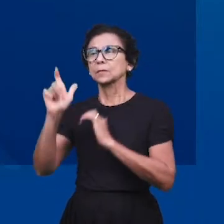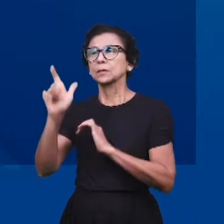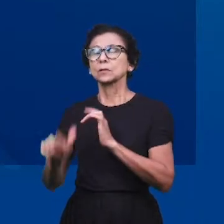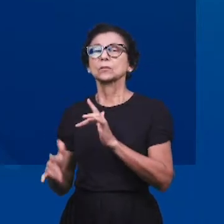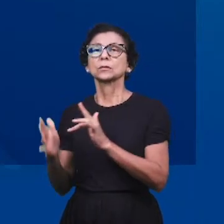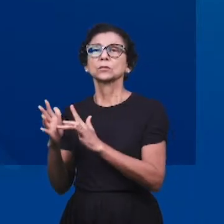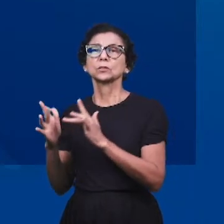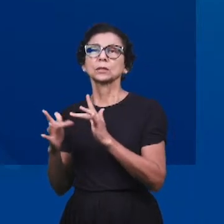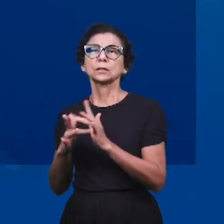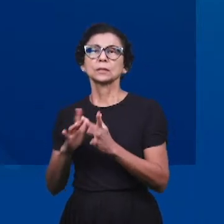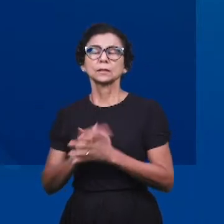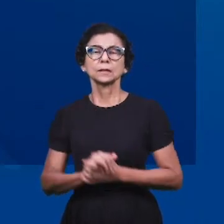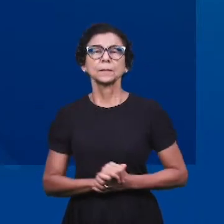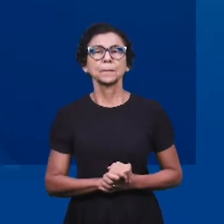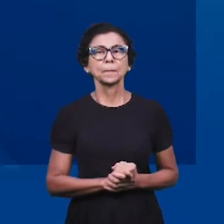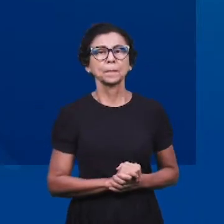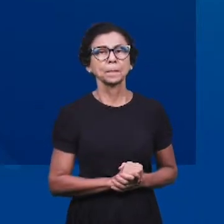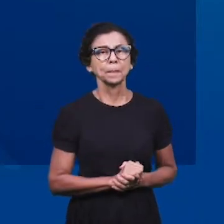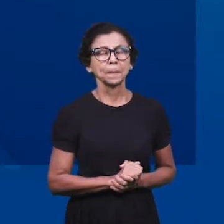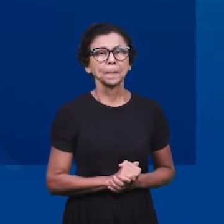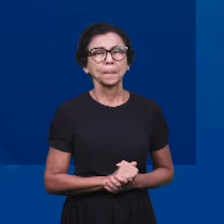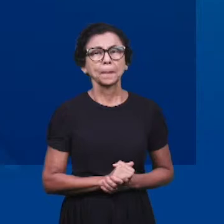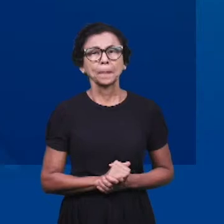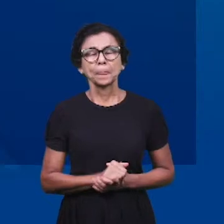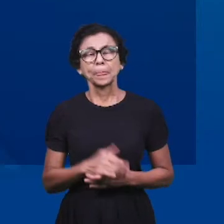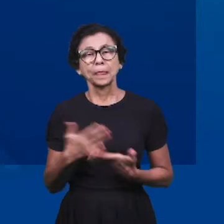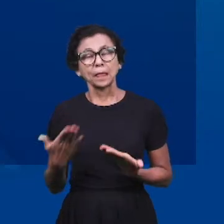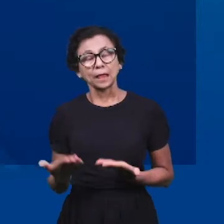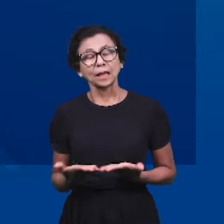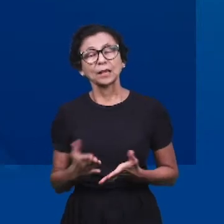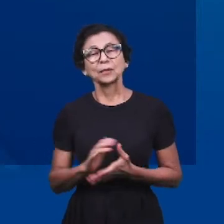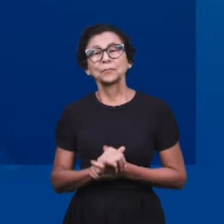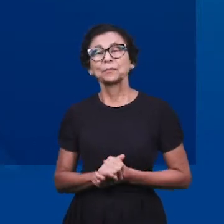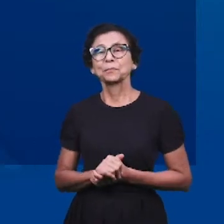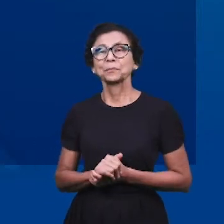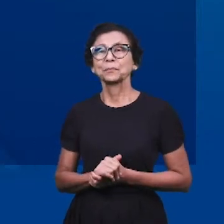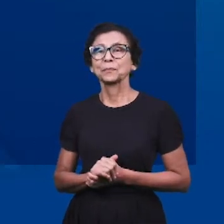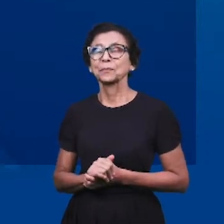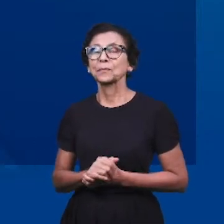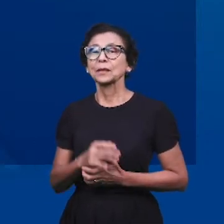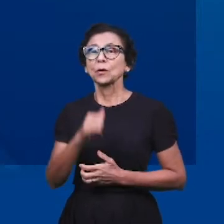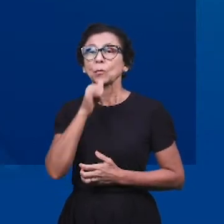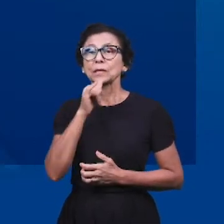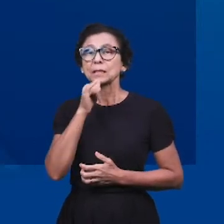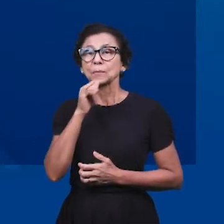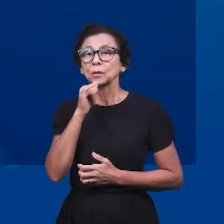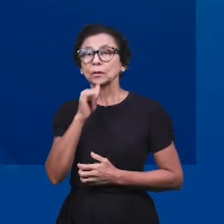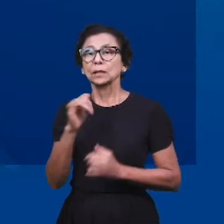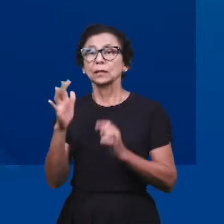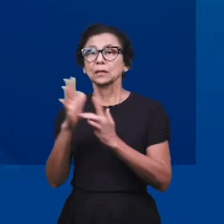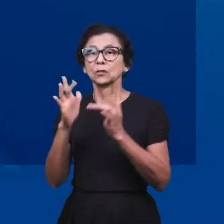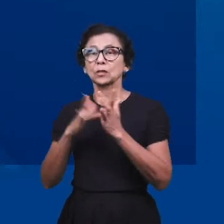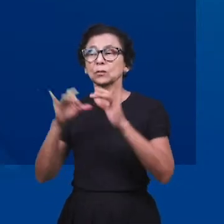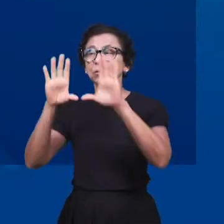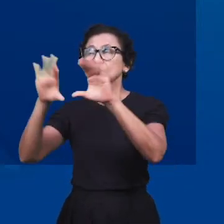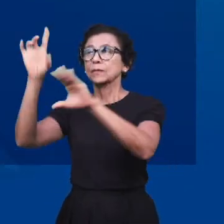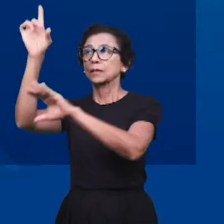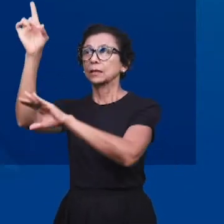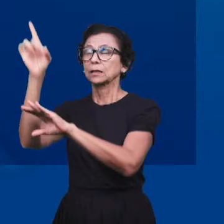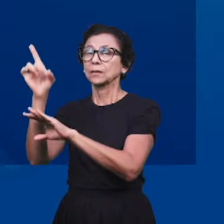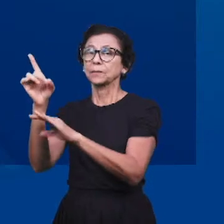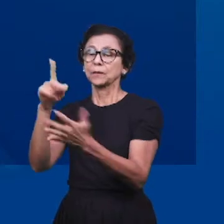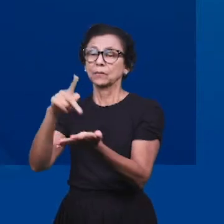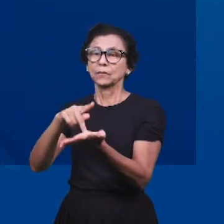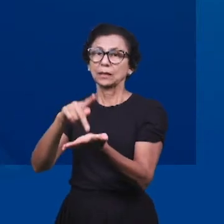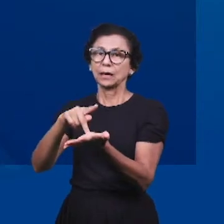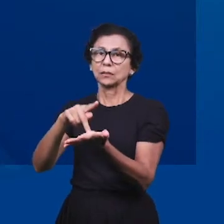Jesus. O exemplo é a vida do Senhor Jesus, e ele costumava dizer: na verdade, que significa a verdade do